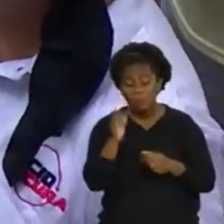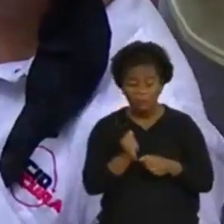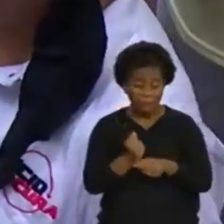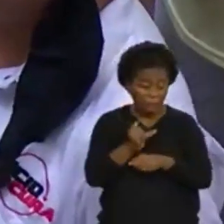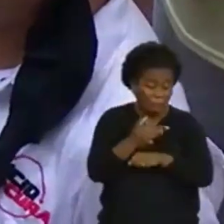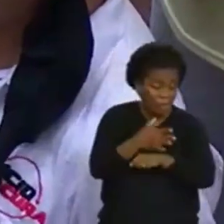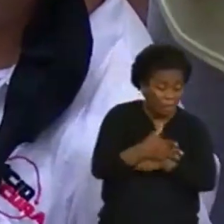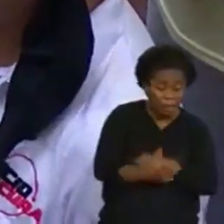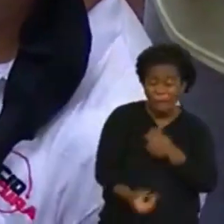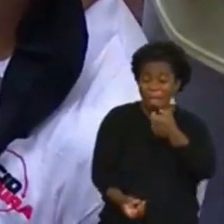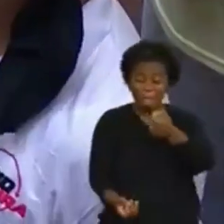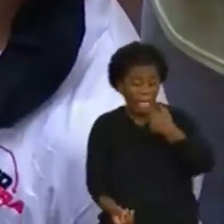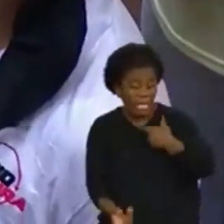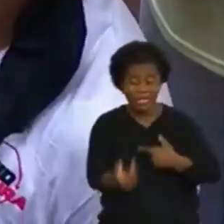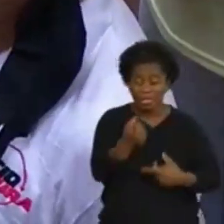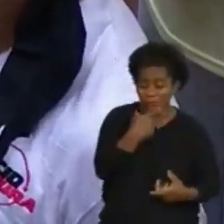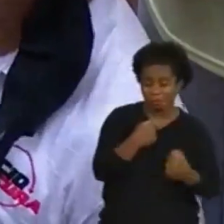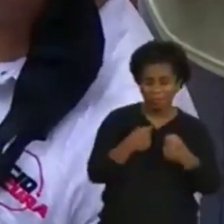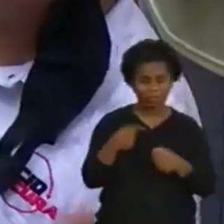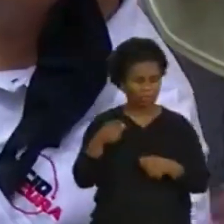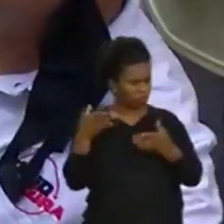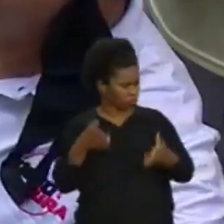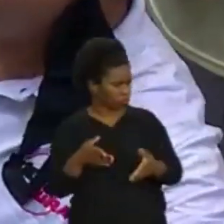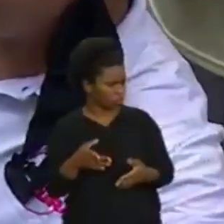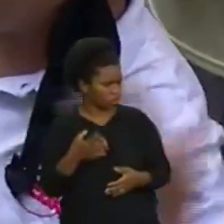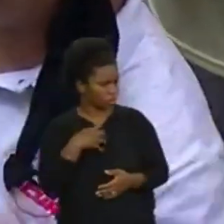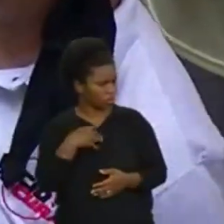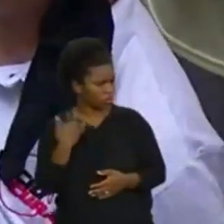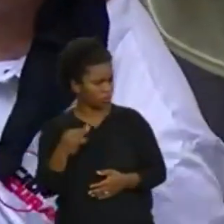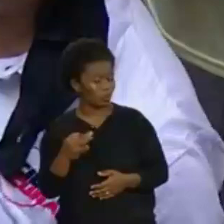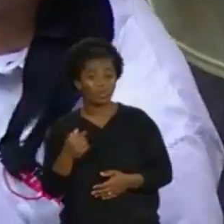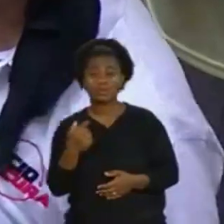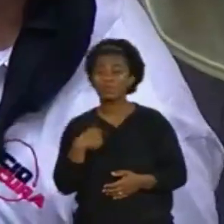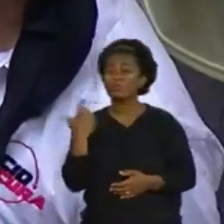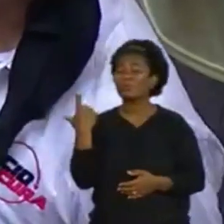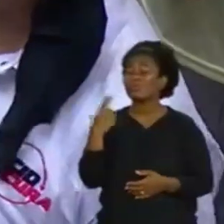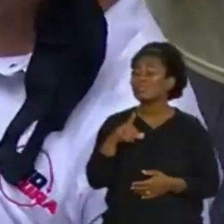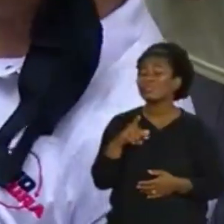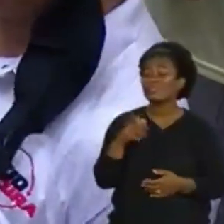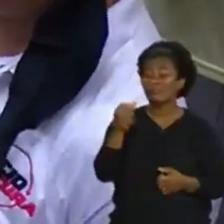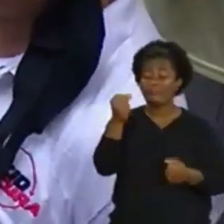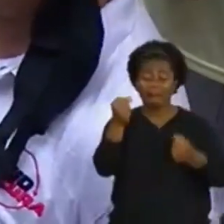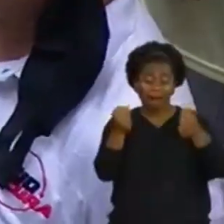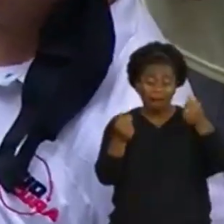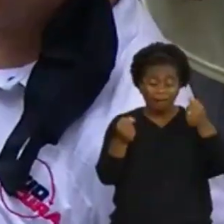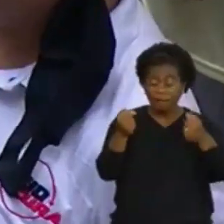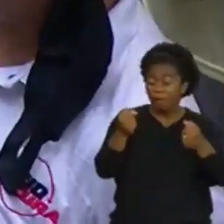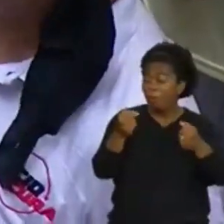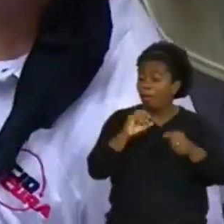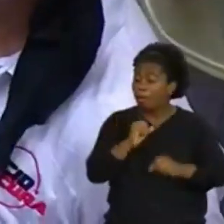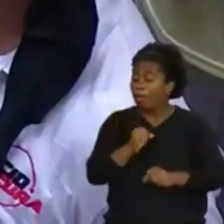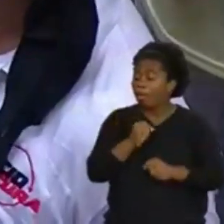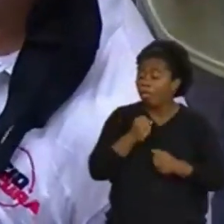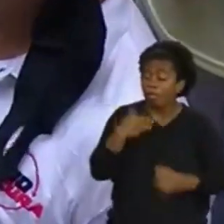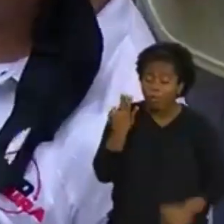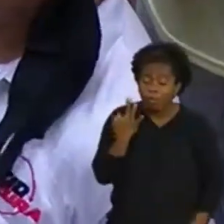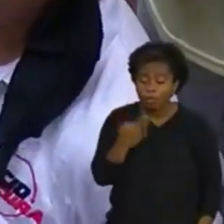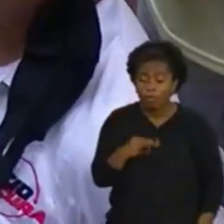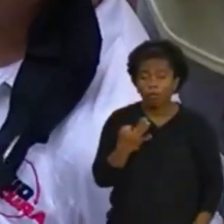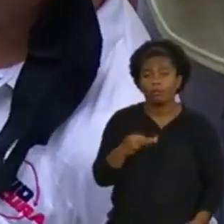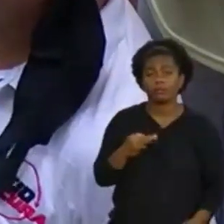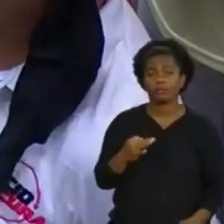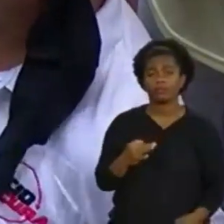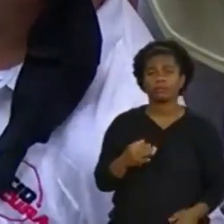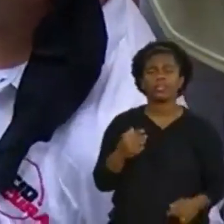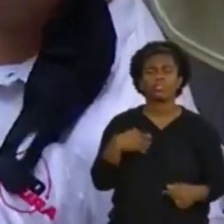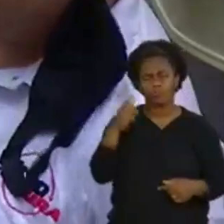Buscopan, tomando um monte de remédio. Chegou aqui sentindo dores. Cheguei aqui, eu não estava conseguindo dirigir meu carro da minha casa para cá. Cheguei aqui na igreja aqui com muita dor, com muita dor. Cadê a dor? Aí foi você curado,